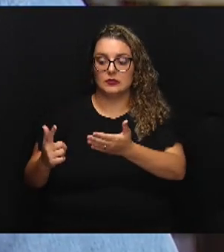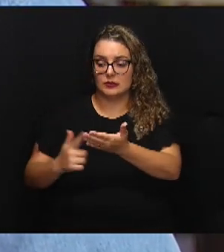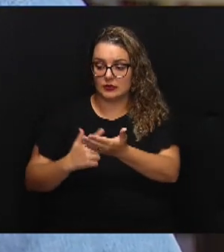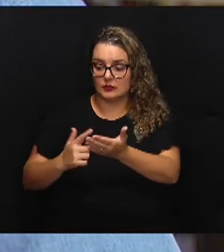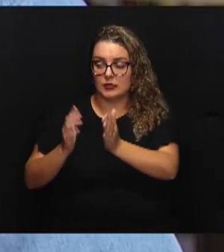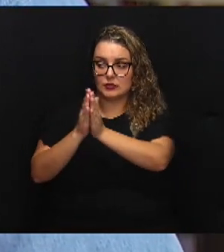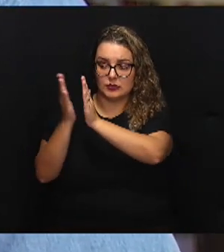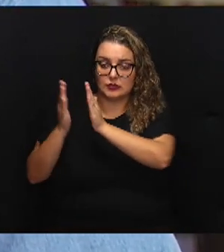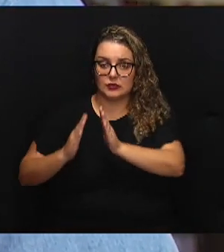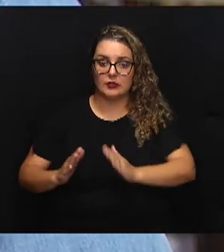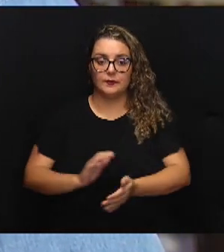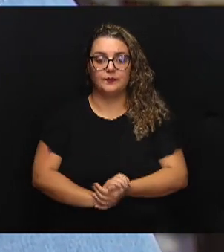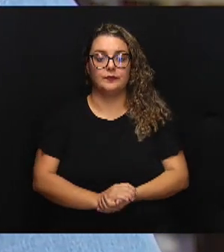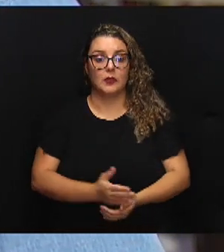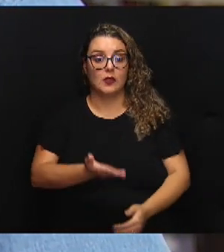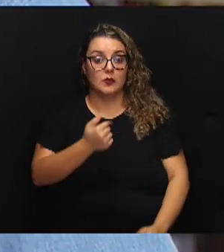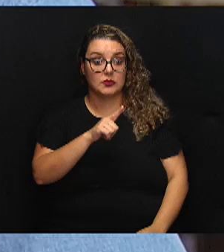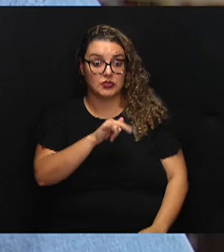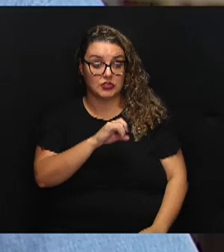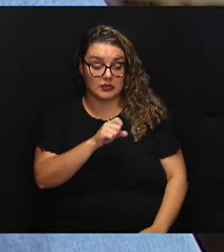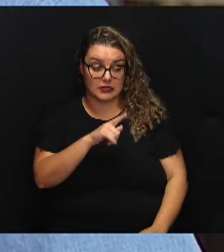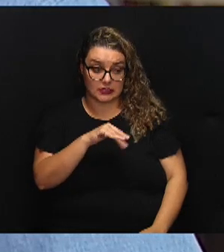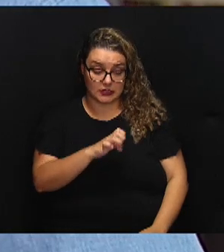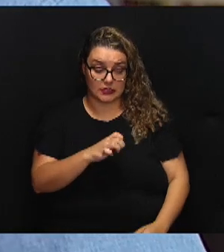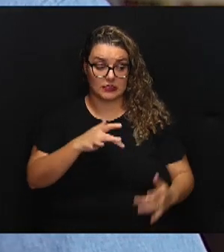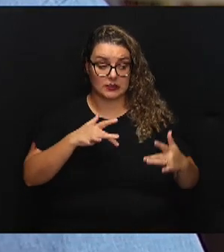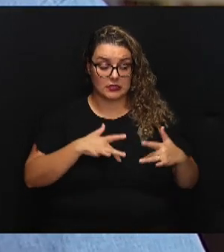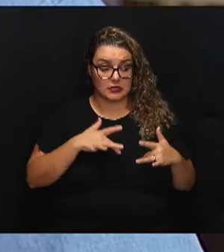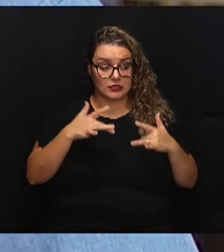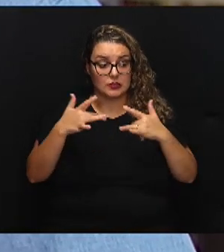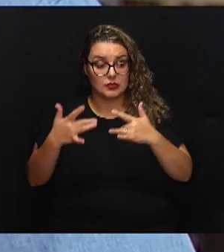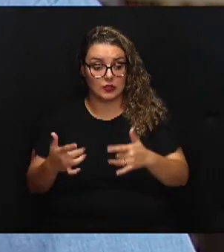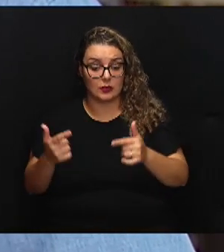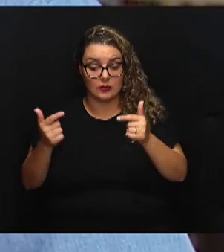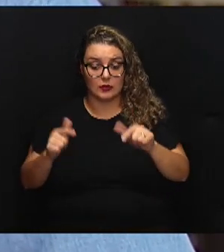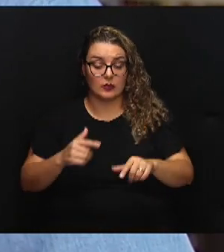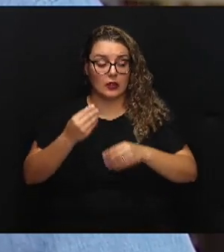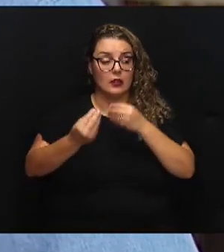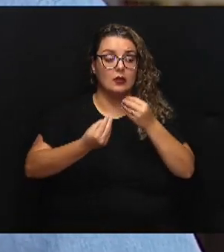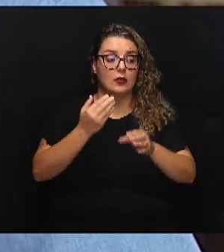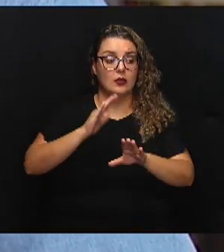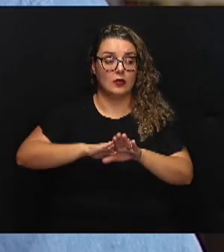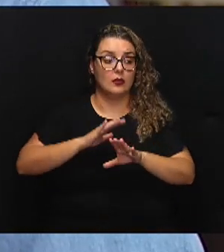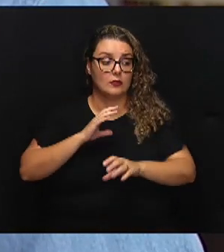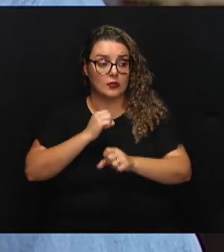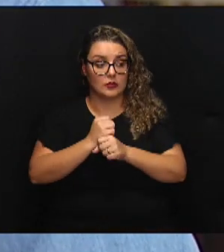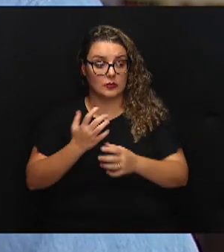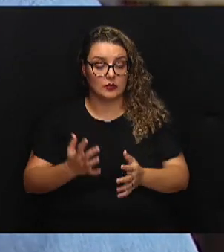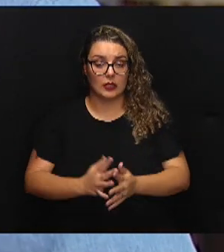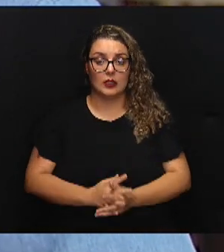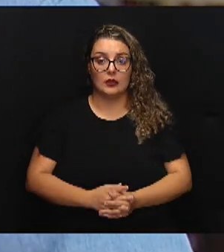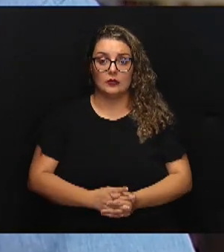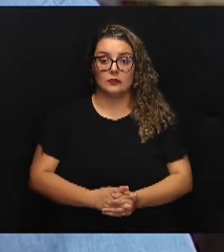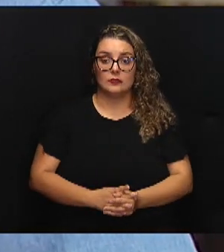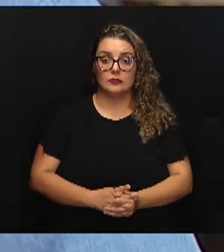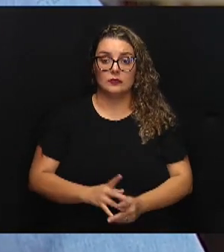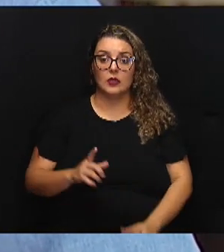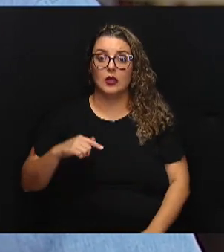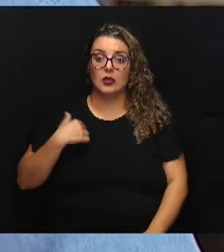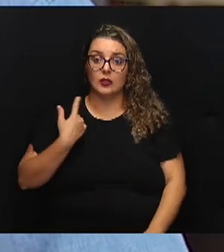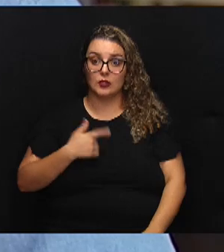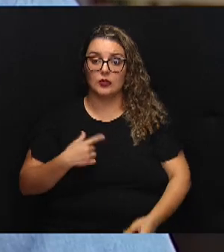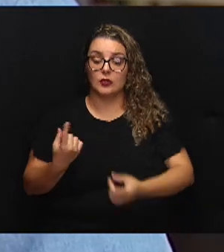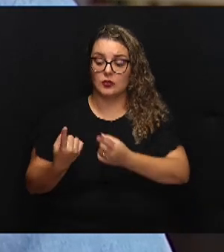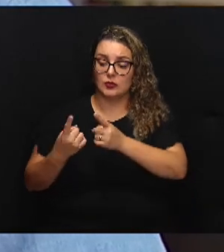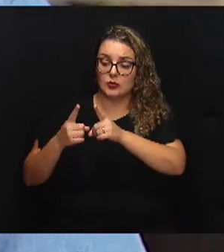Bom, vamos lá, Gislaine, esses livros serão doados para onde? Como que vai funcionar tudo isso? Nós estamos em